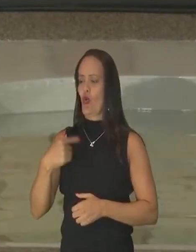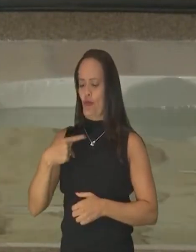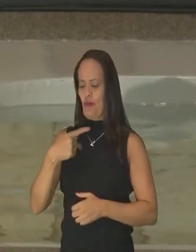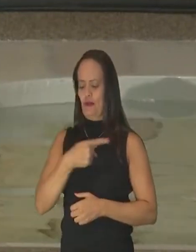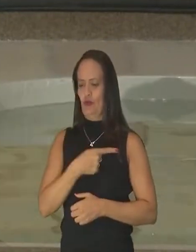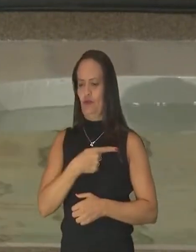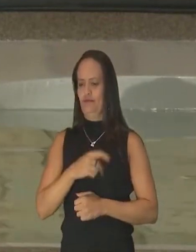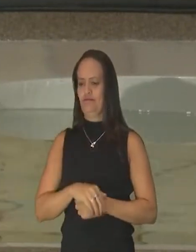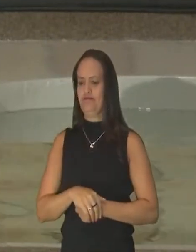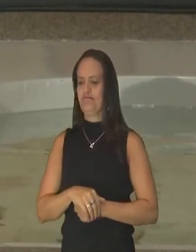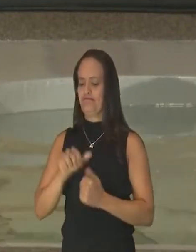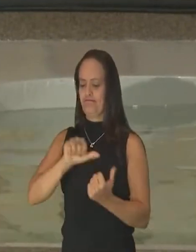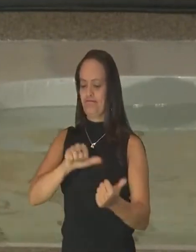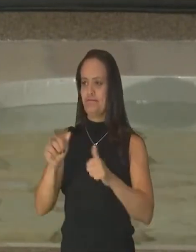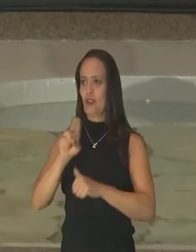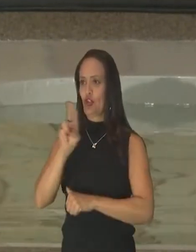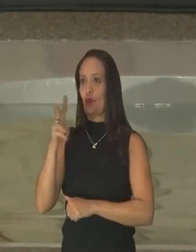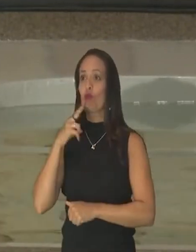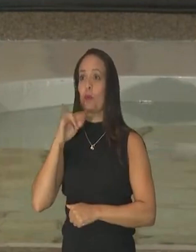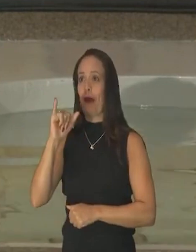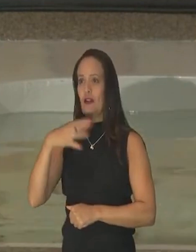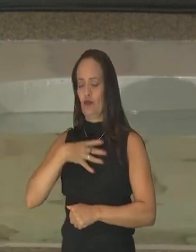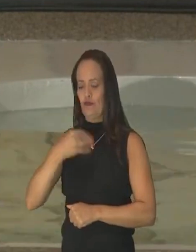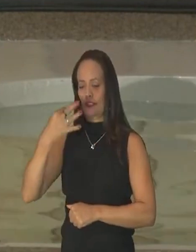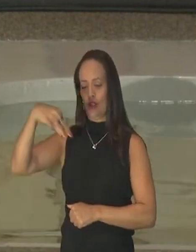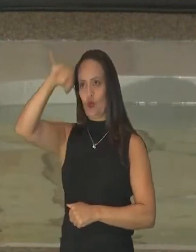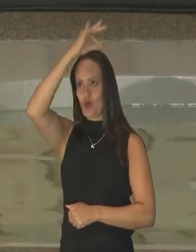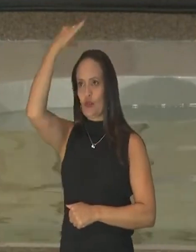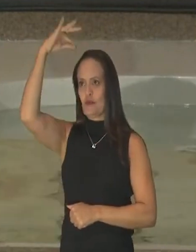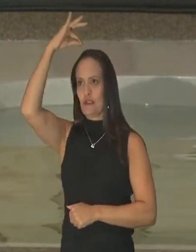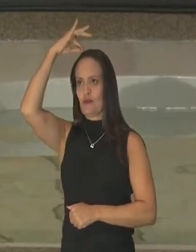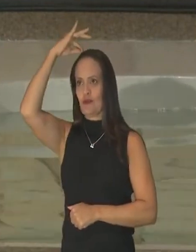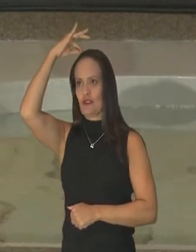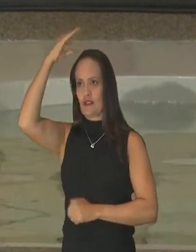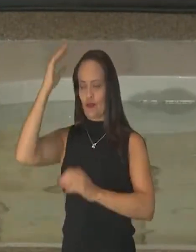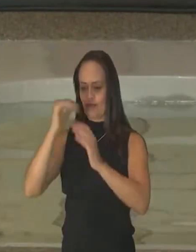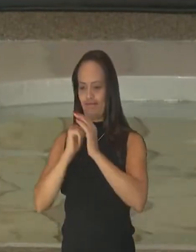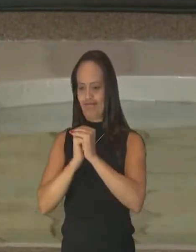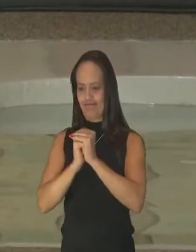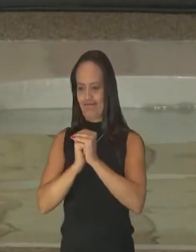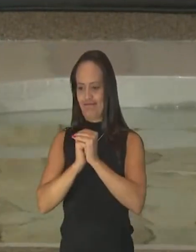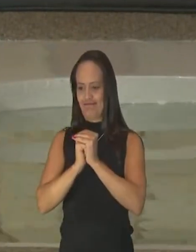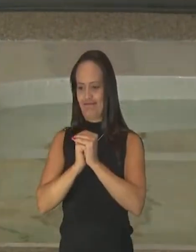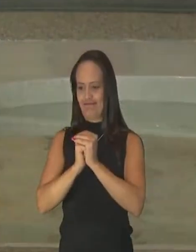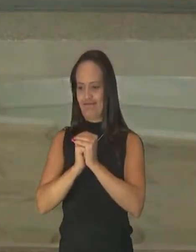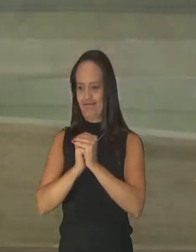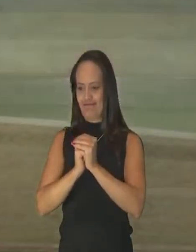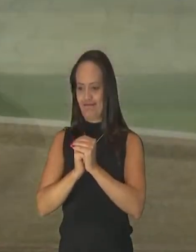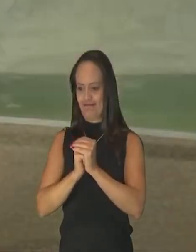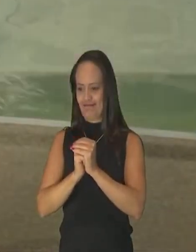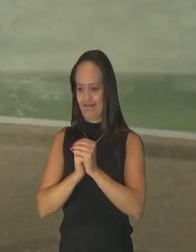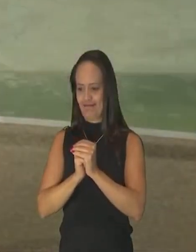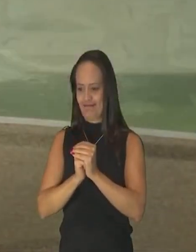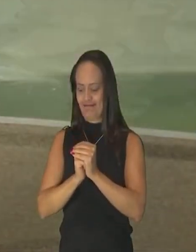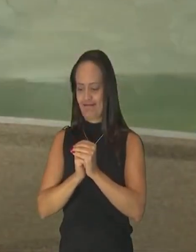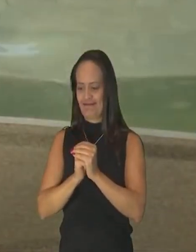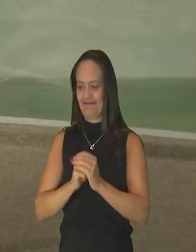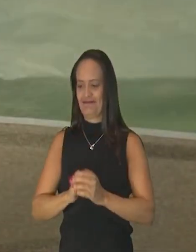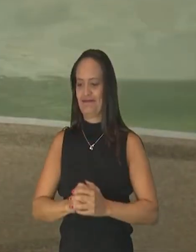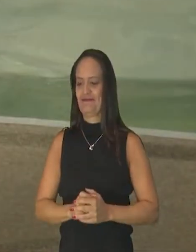Evangelho, eu batizo em nome do Pai, do Filho e do Espírito Santo. Amém.